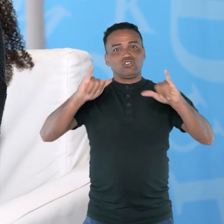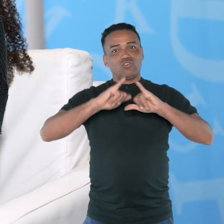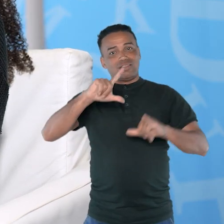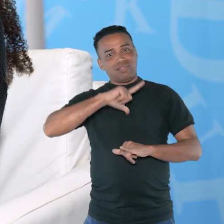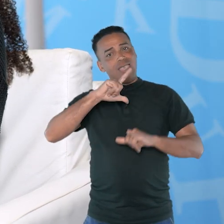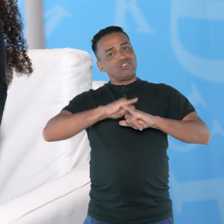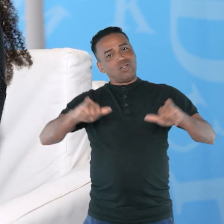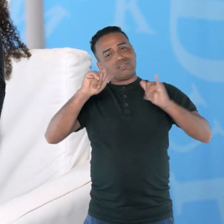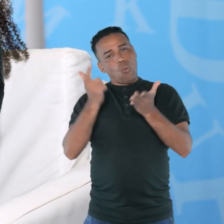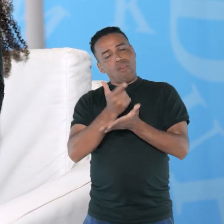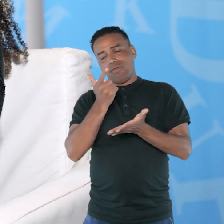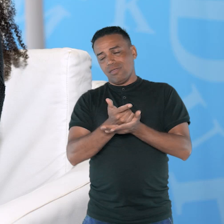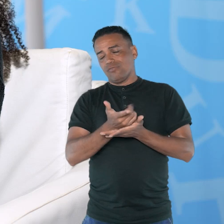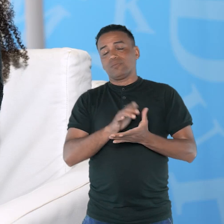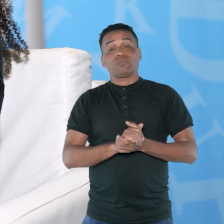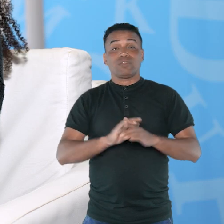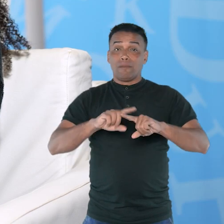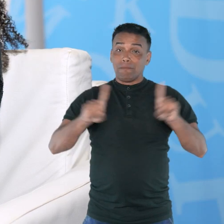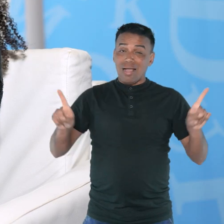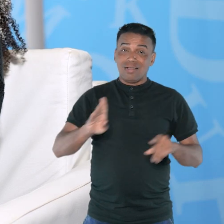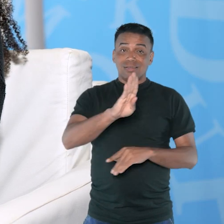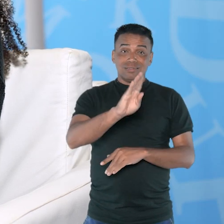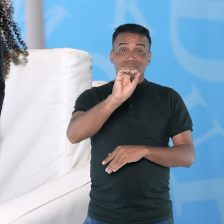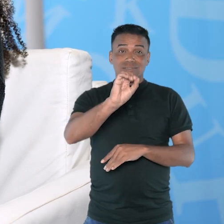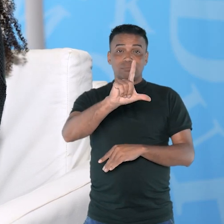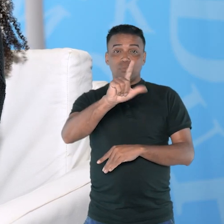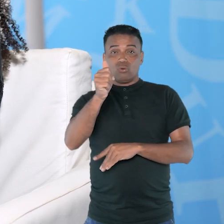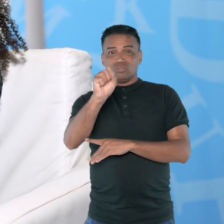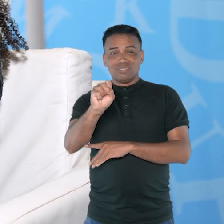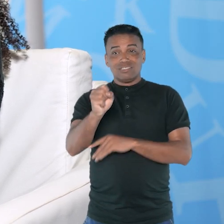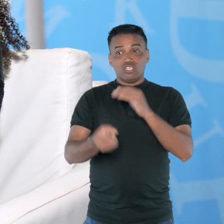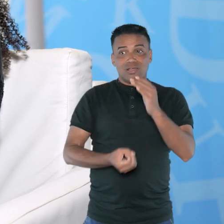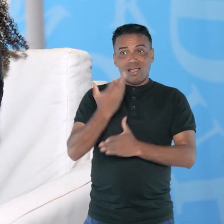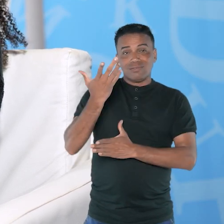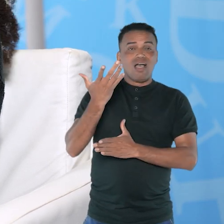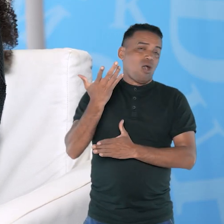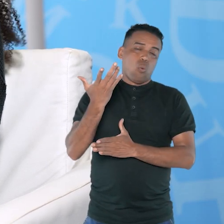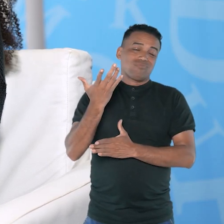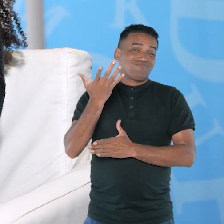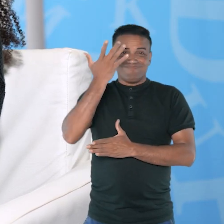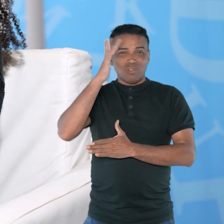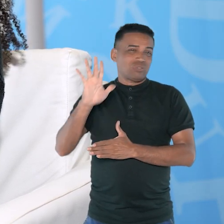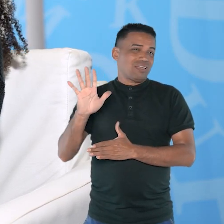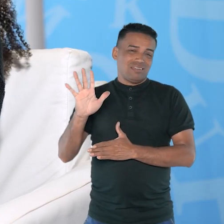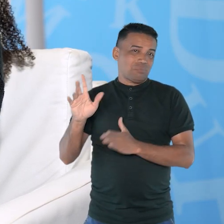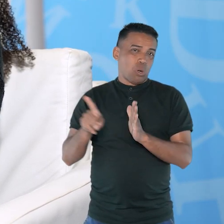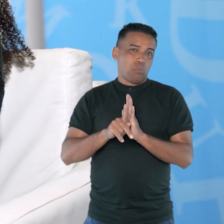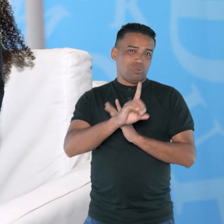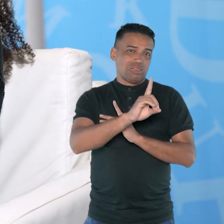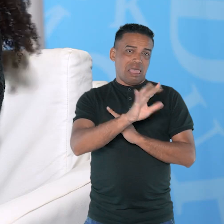do seu livro. Mas as bolsas de criação em si, eu não tenho notícia pelo DF agora,